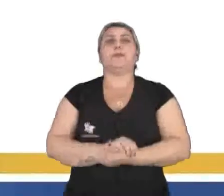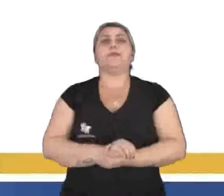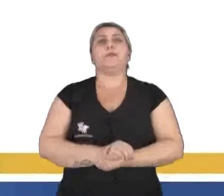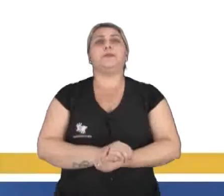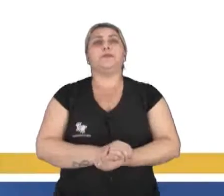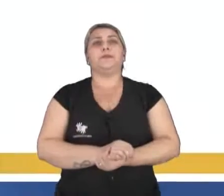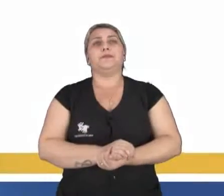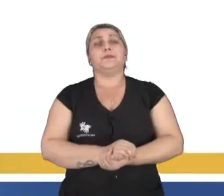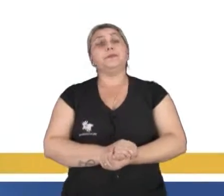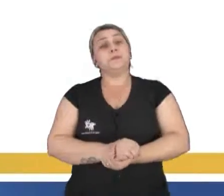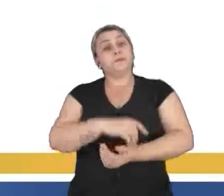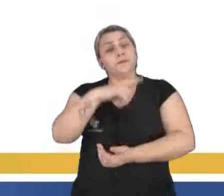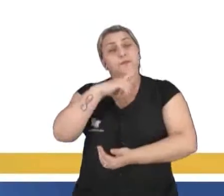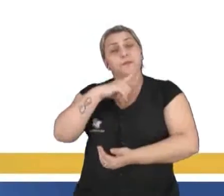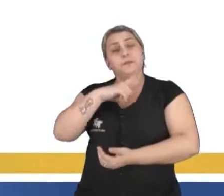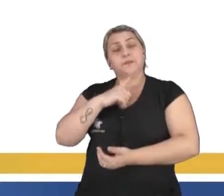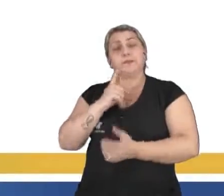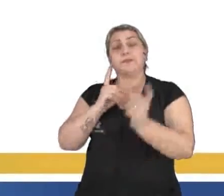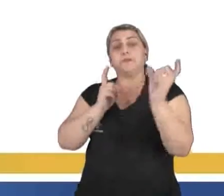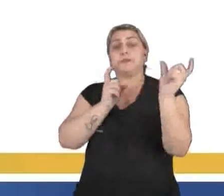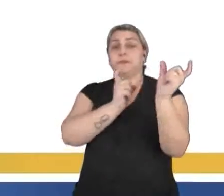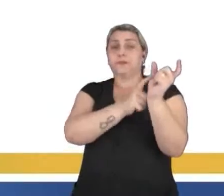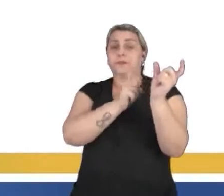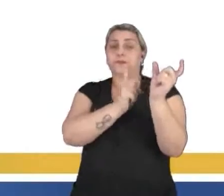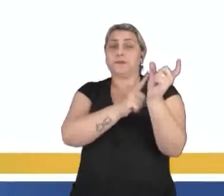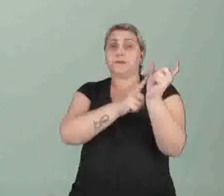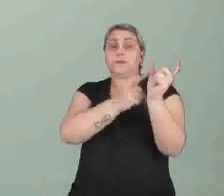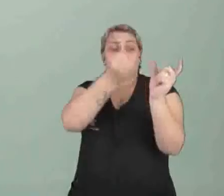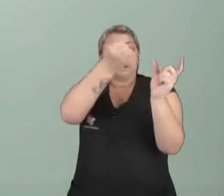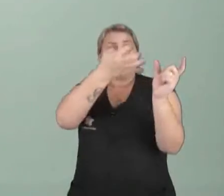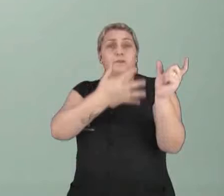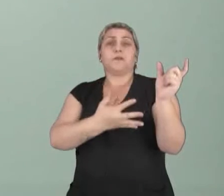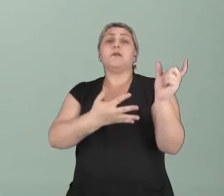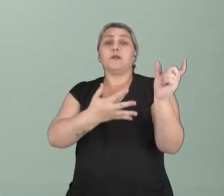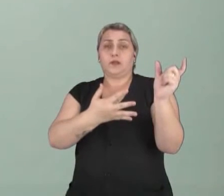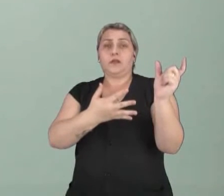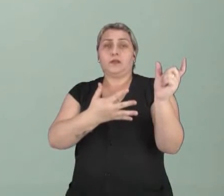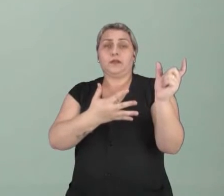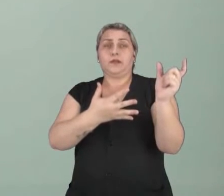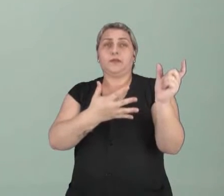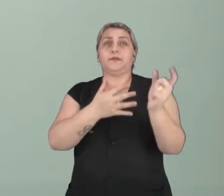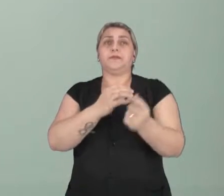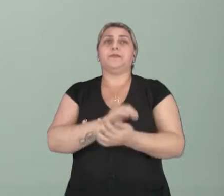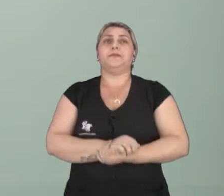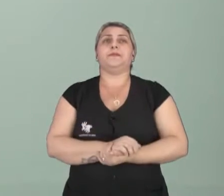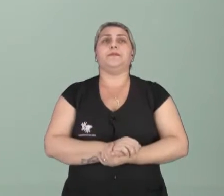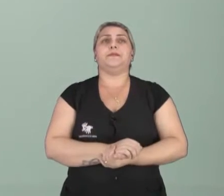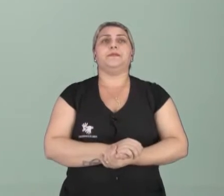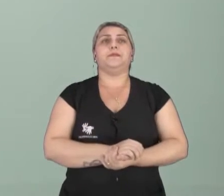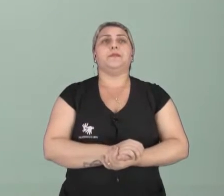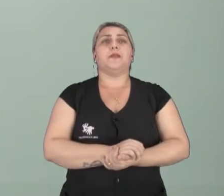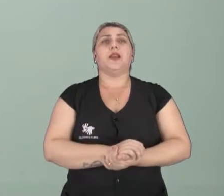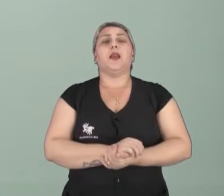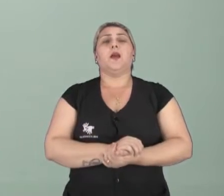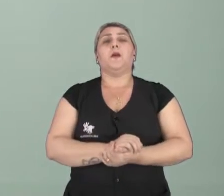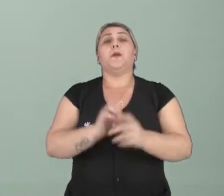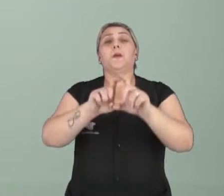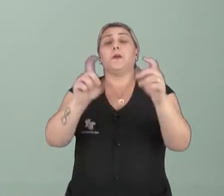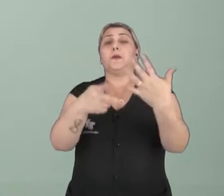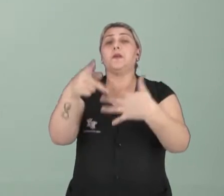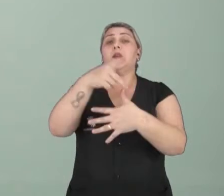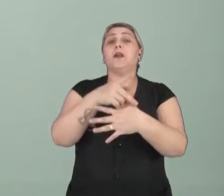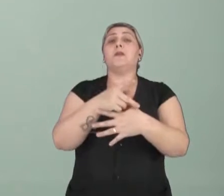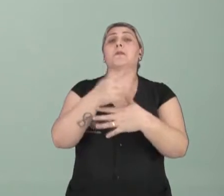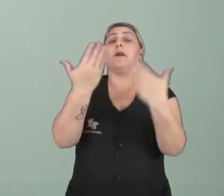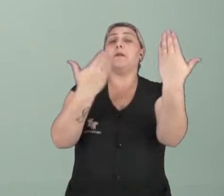vejam aí que nós temos um termo dando uma explicação sobre isso da oração principal o